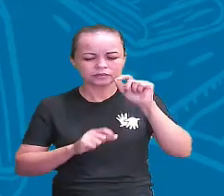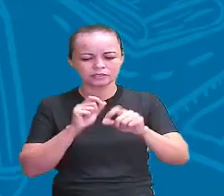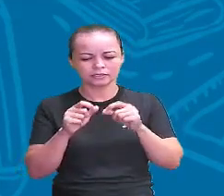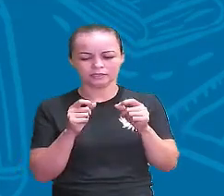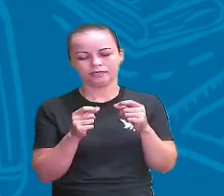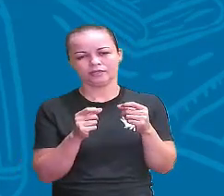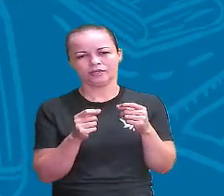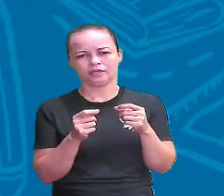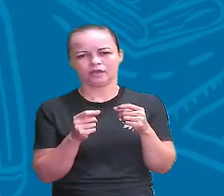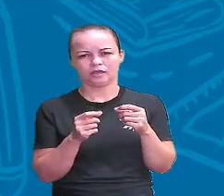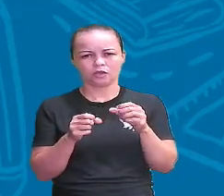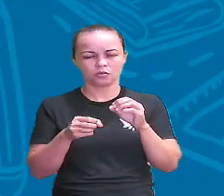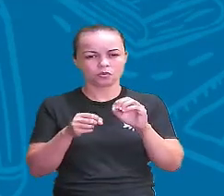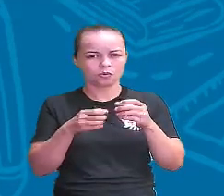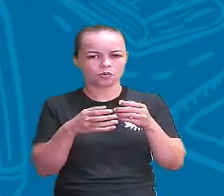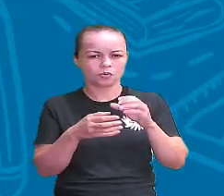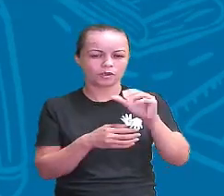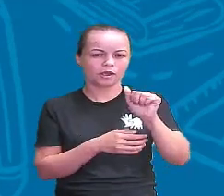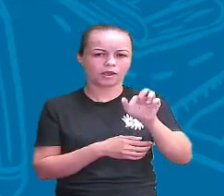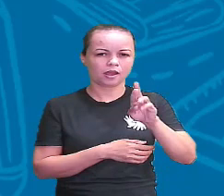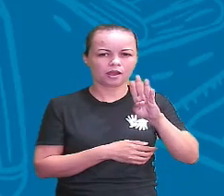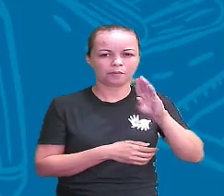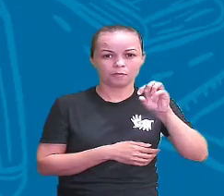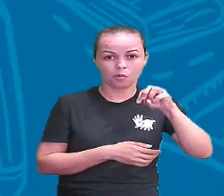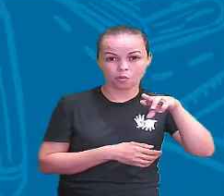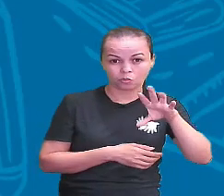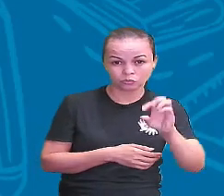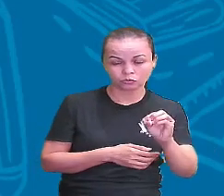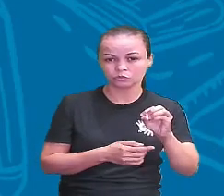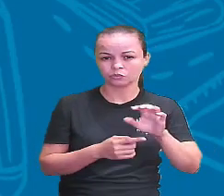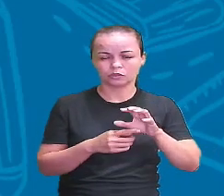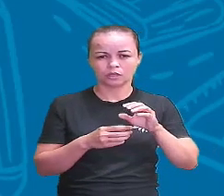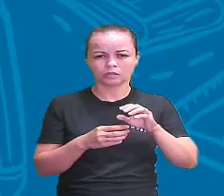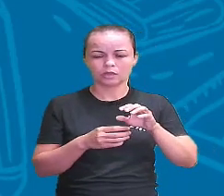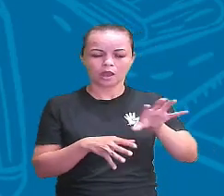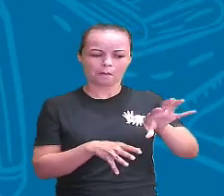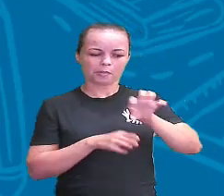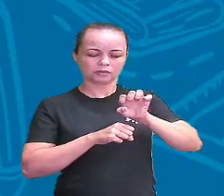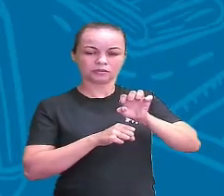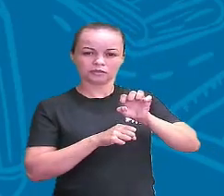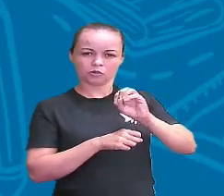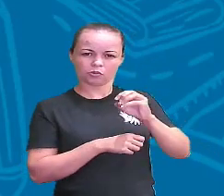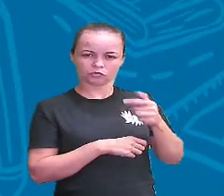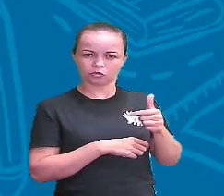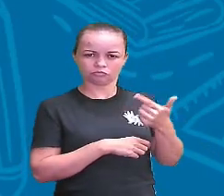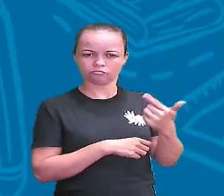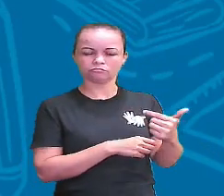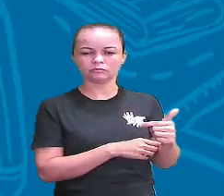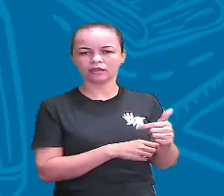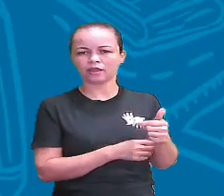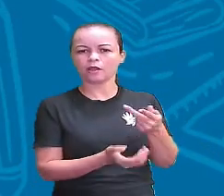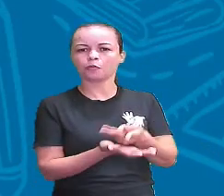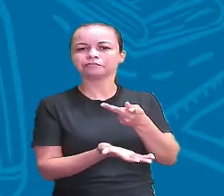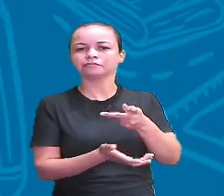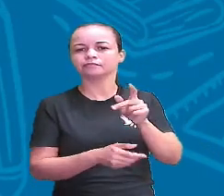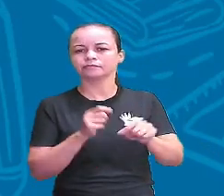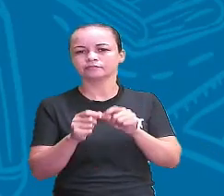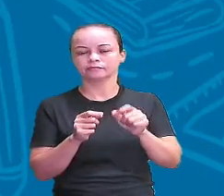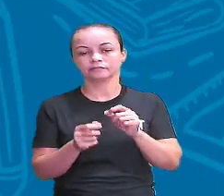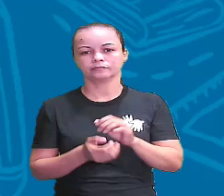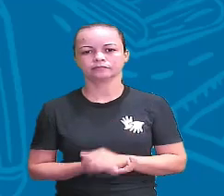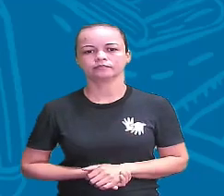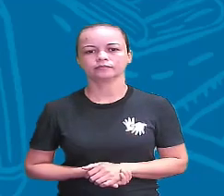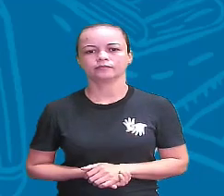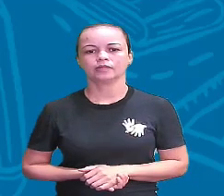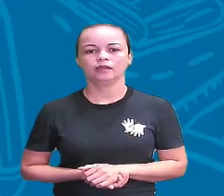completa do carbono, né? E por não ser completa, porque não tem a presença de oxigênio, o que é que vai acontecer? Vai ser